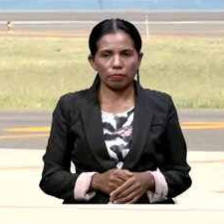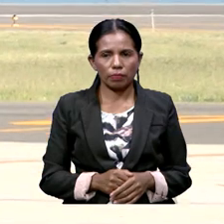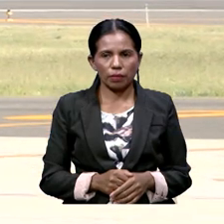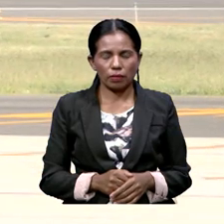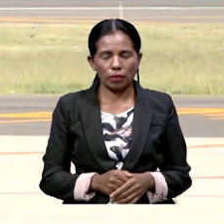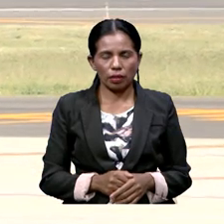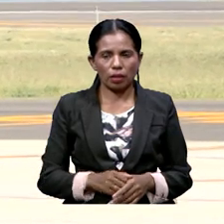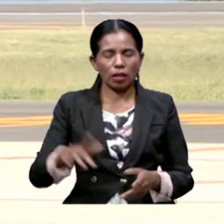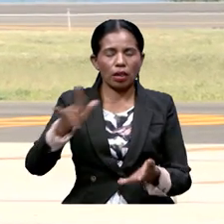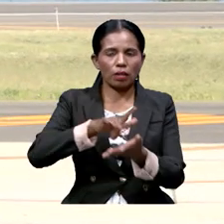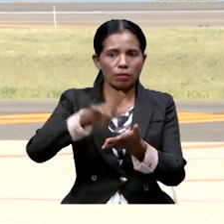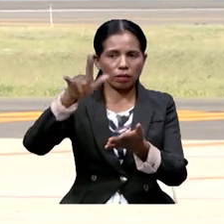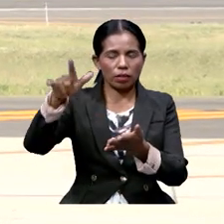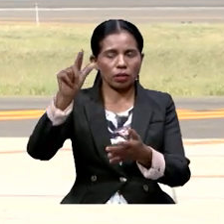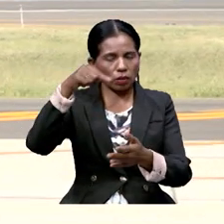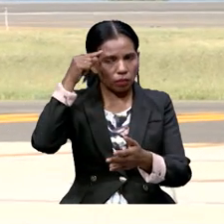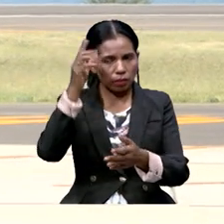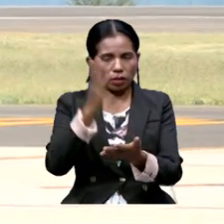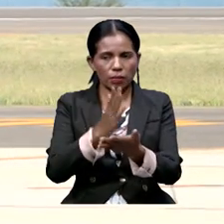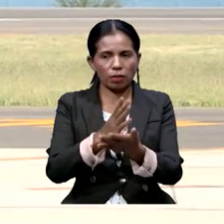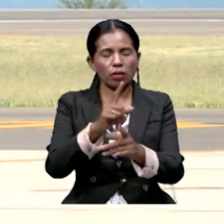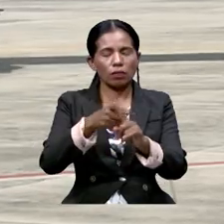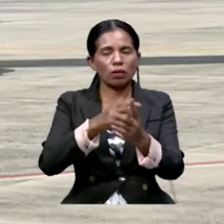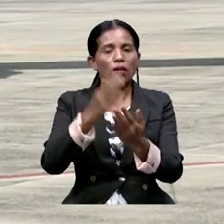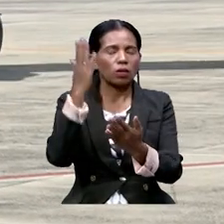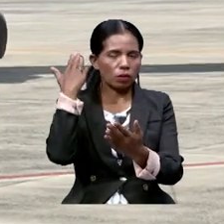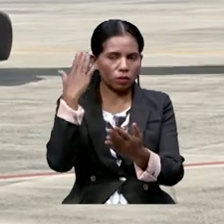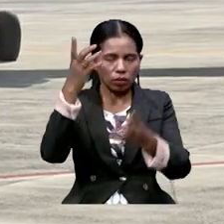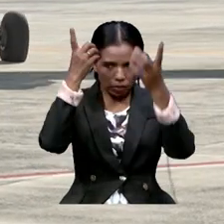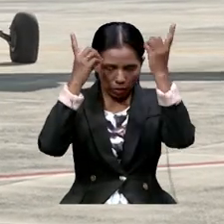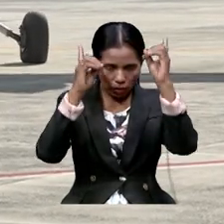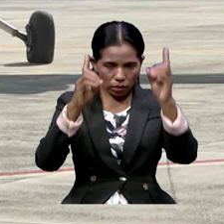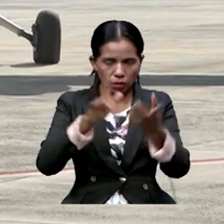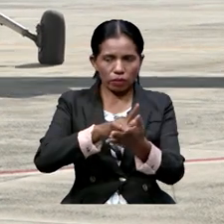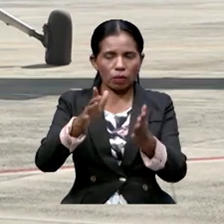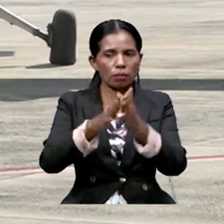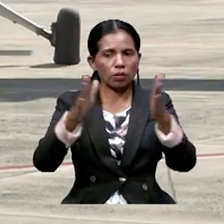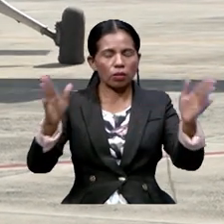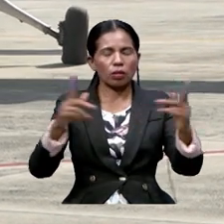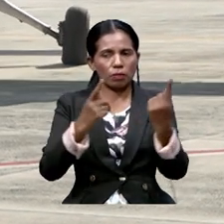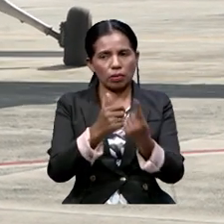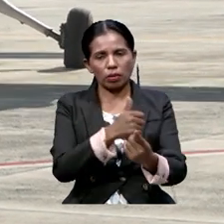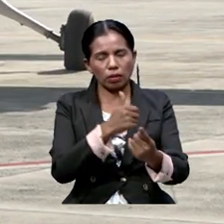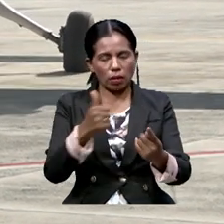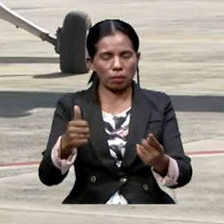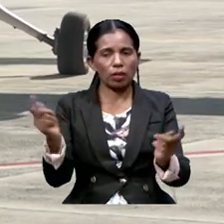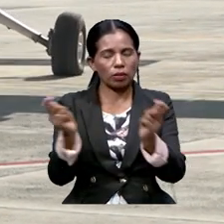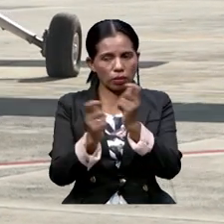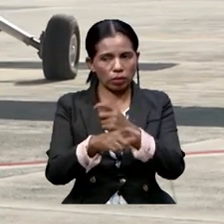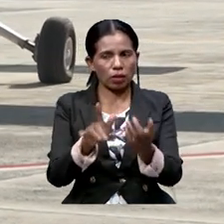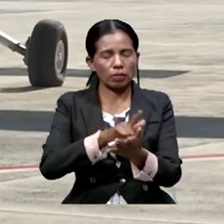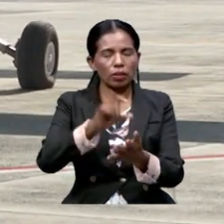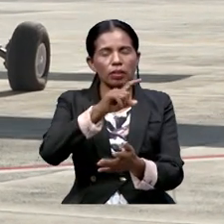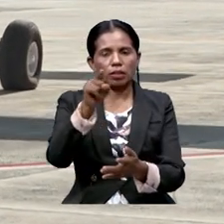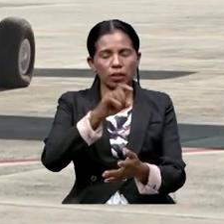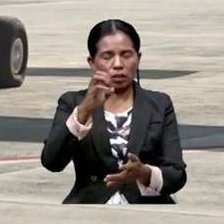Operação avião GSM nebe governo a para e a Fulancotuk no decide ato avião boto se empresa Balon bele substitui avião GSM,